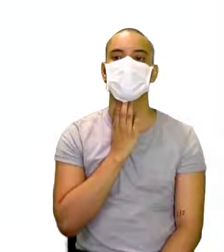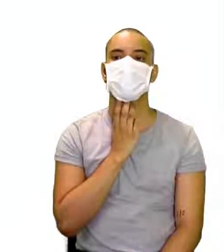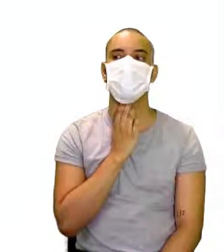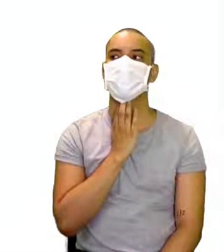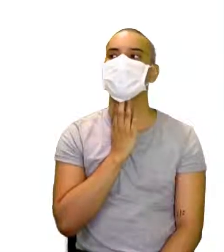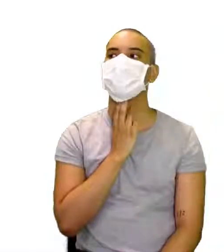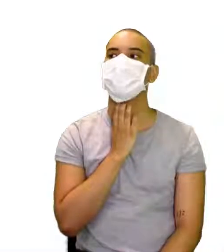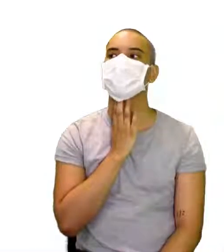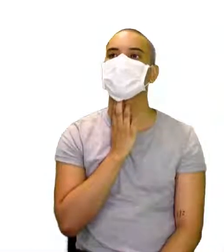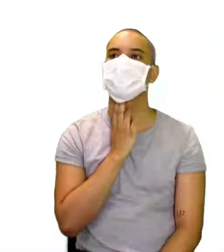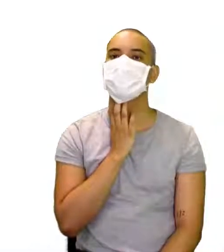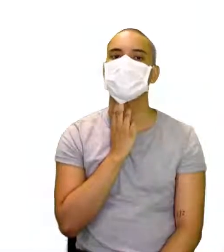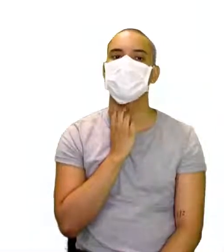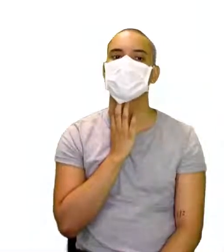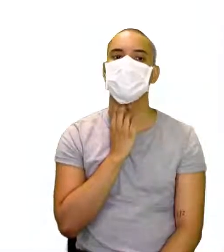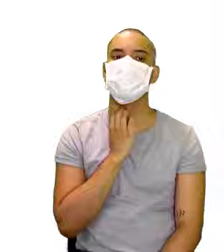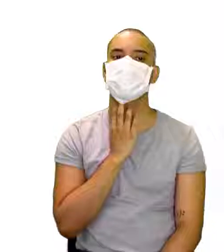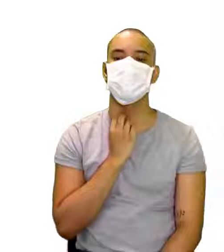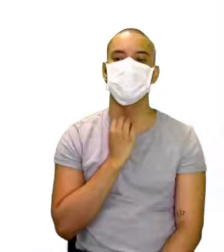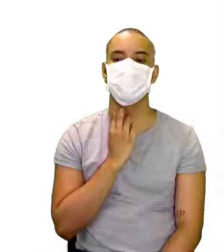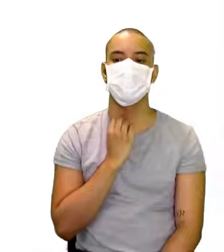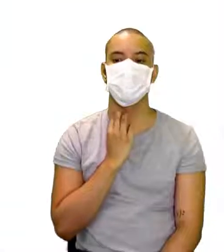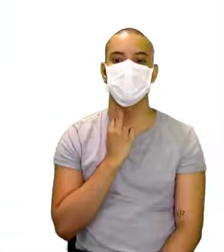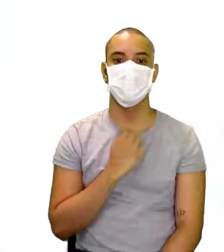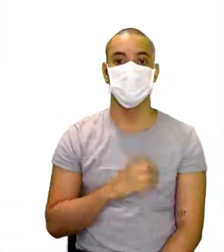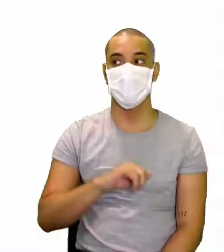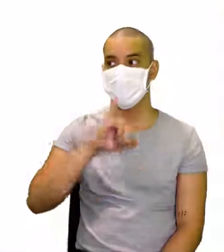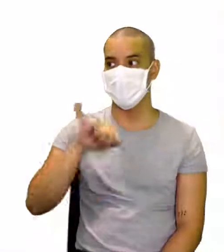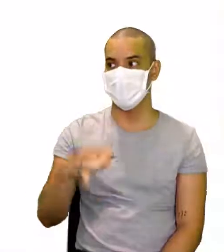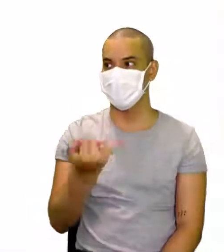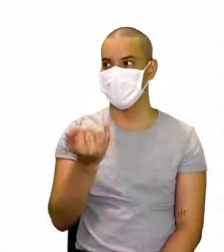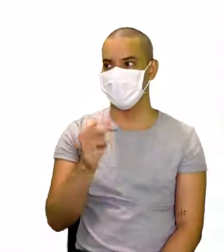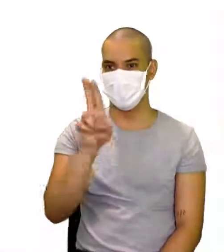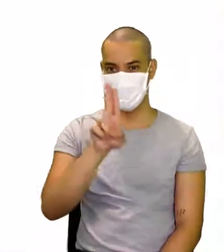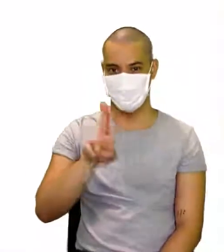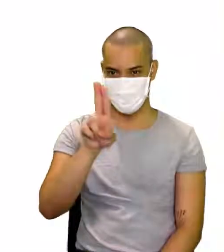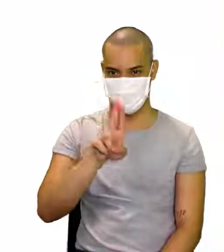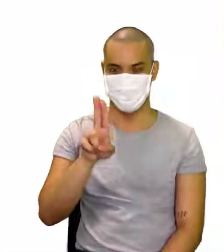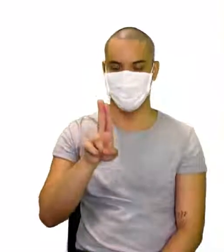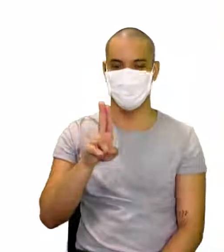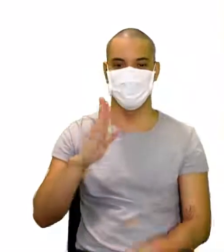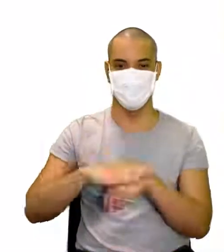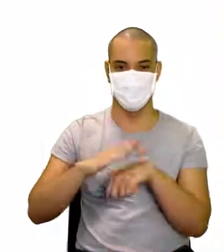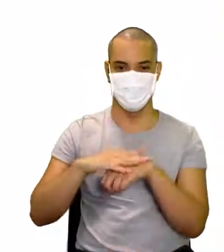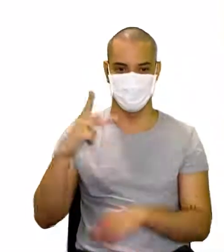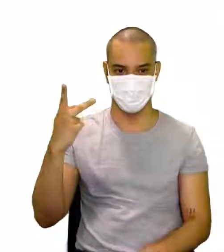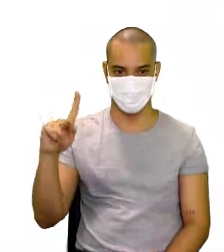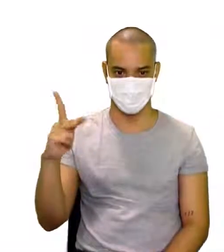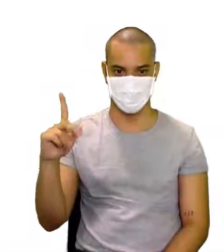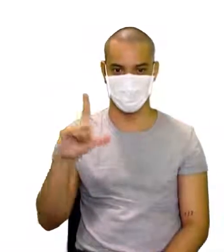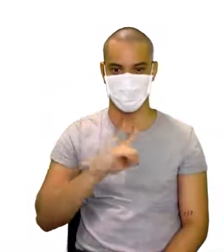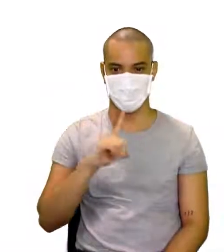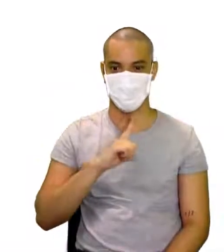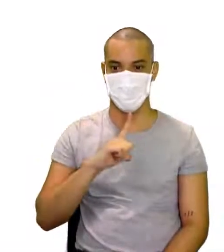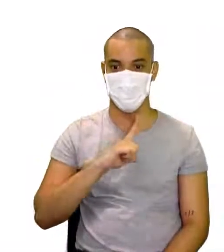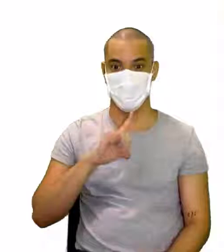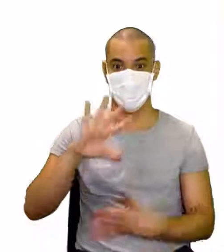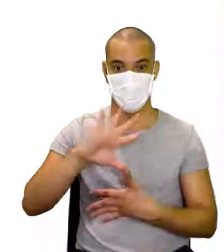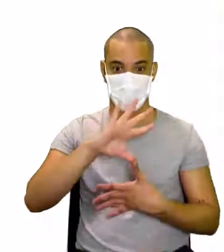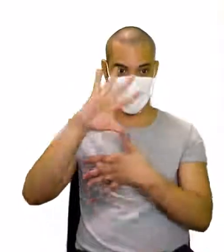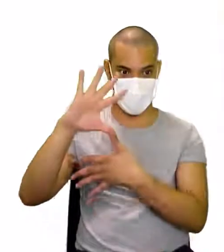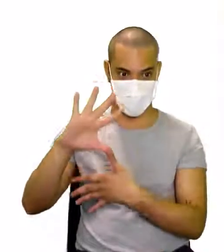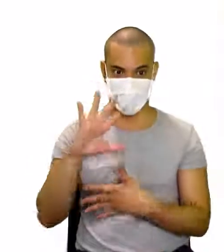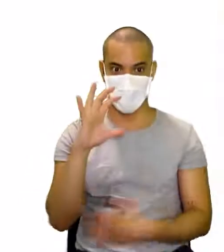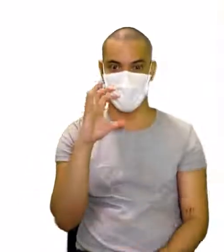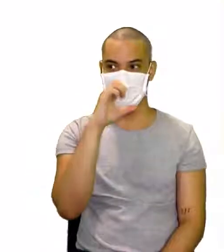essa informação aqui do Pierre, pessoal, para as propriedades. Aqui nós temos só um mapazinho, foi embora